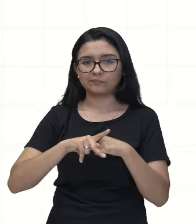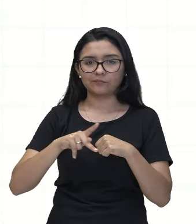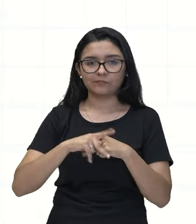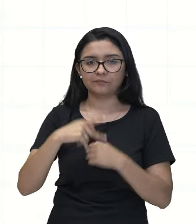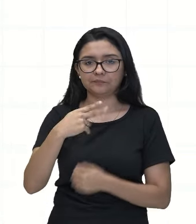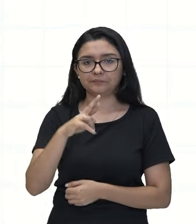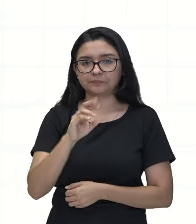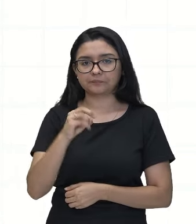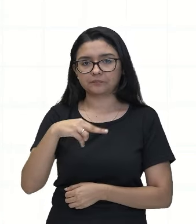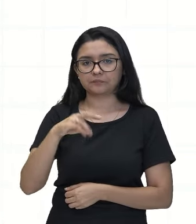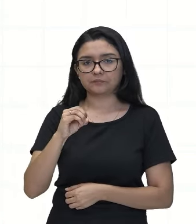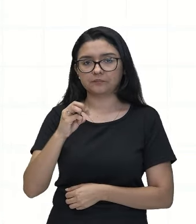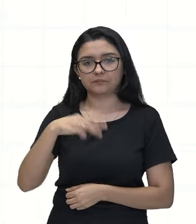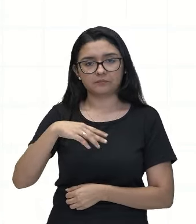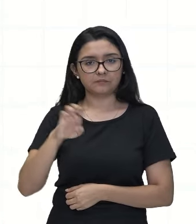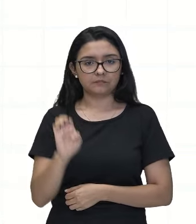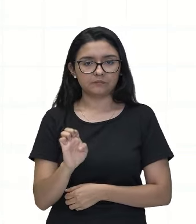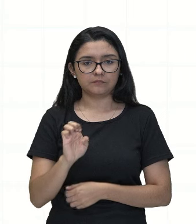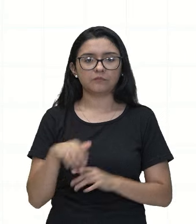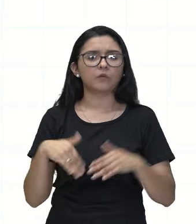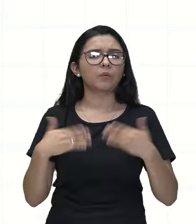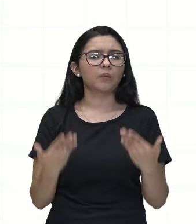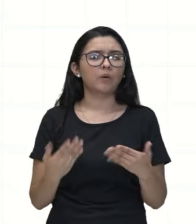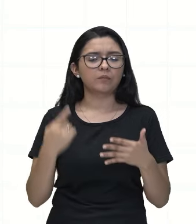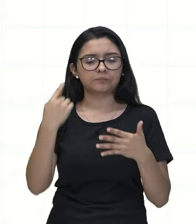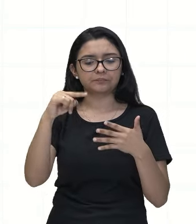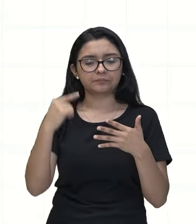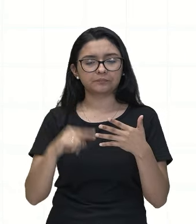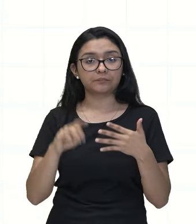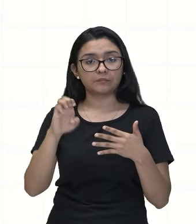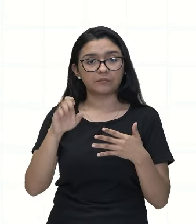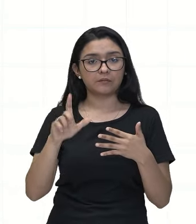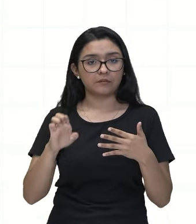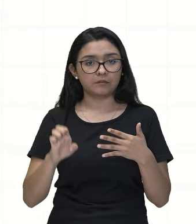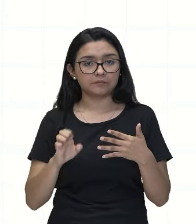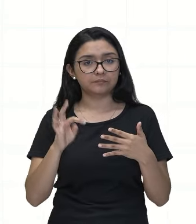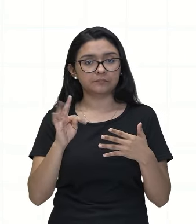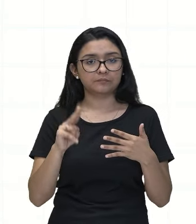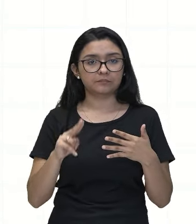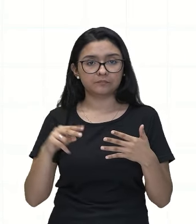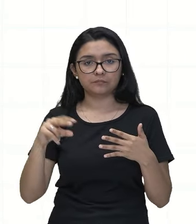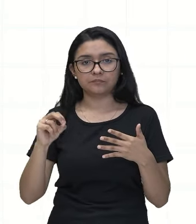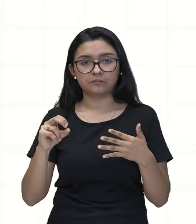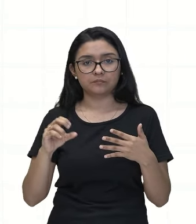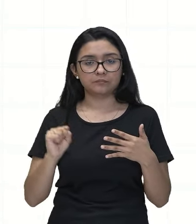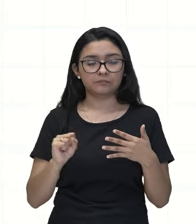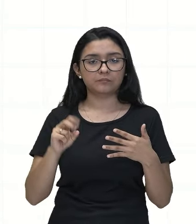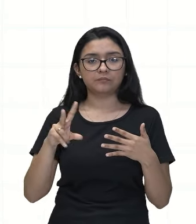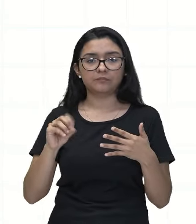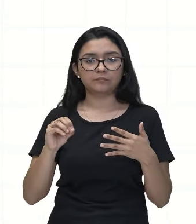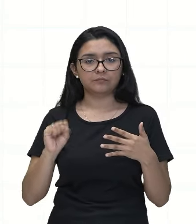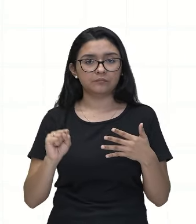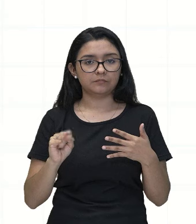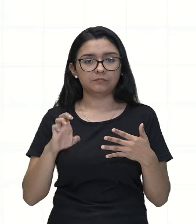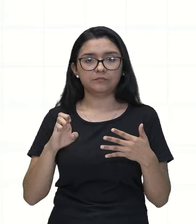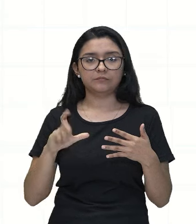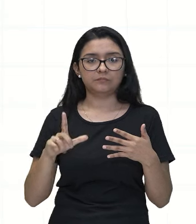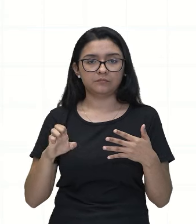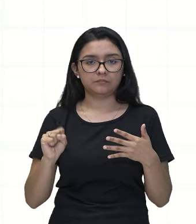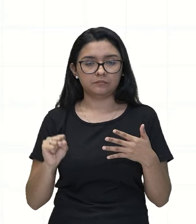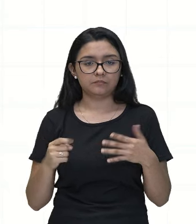os pronomes pessoais eu tu ele nós vós eles né Apesar de que aqui nesse exemplo